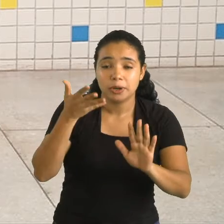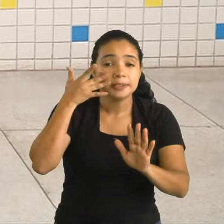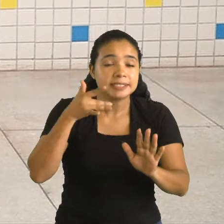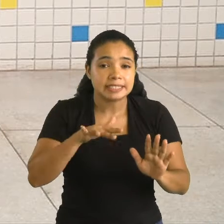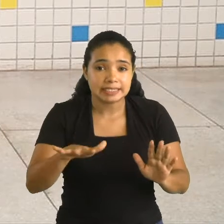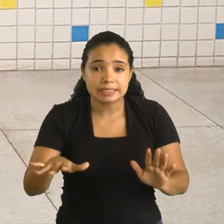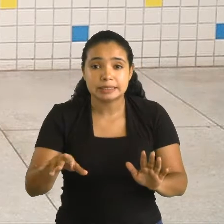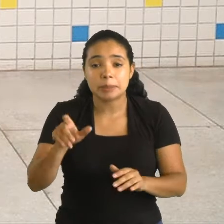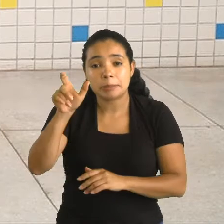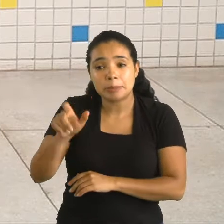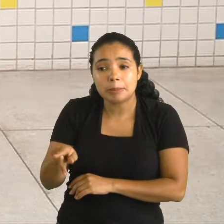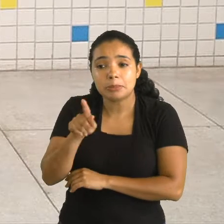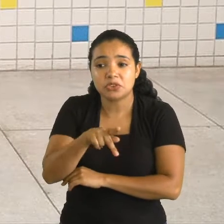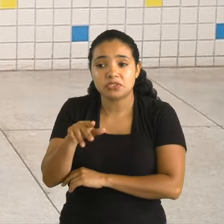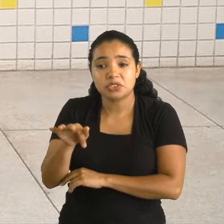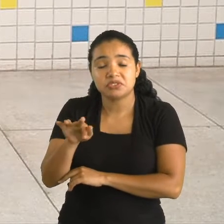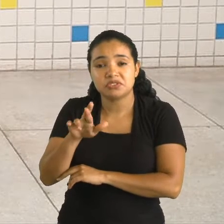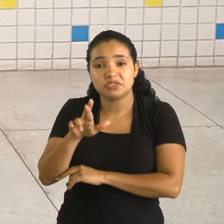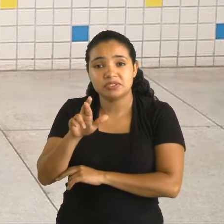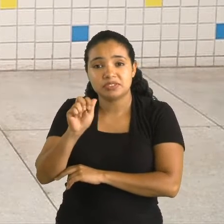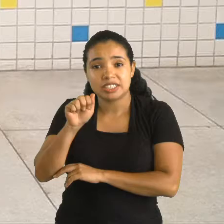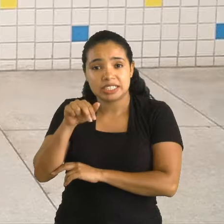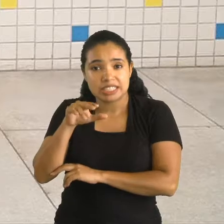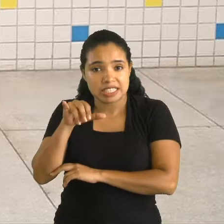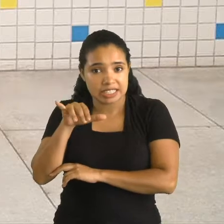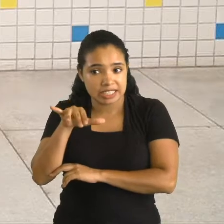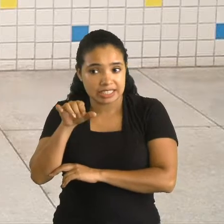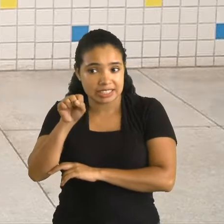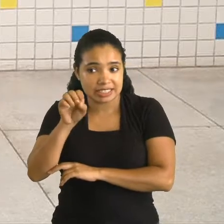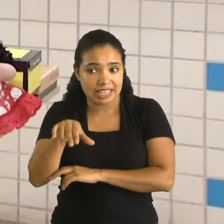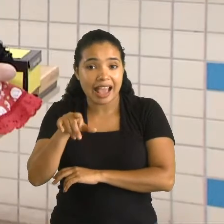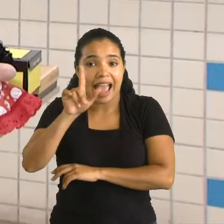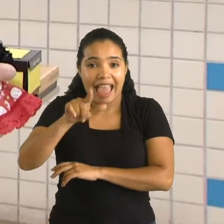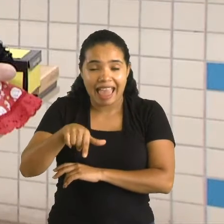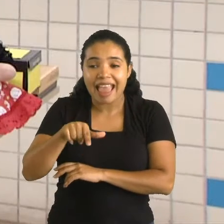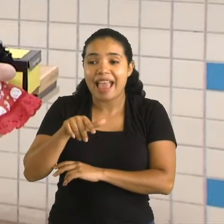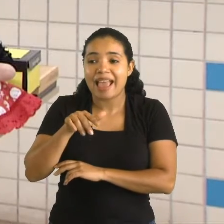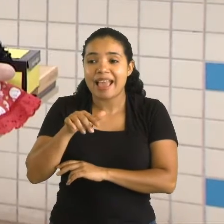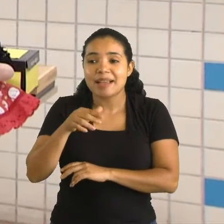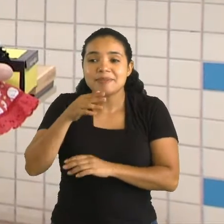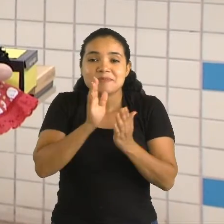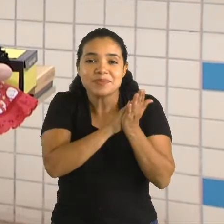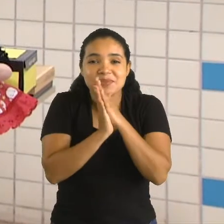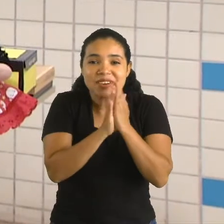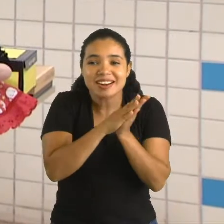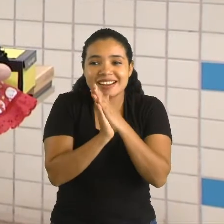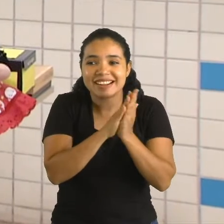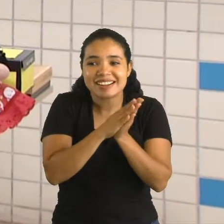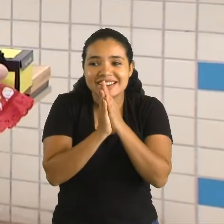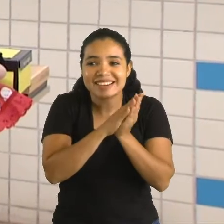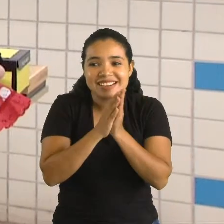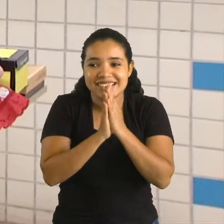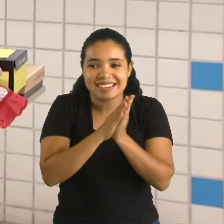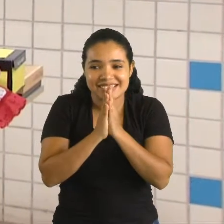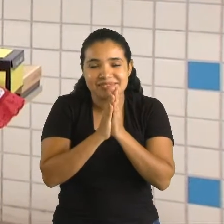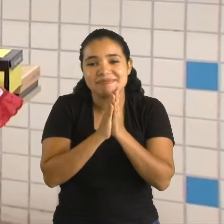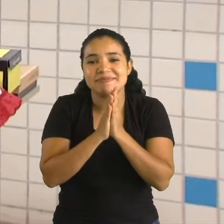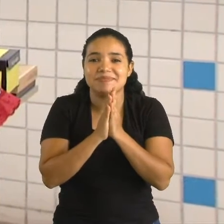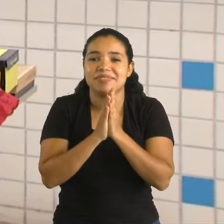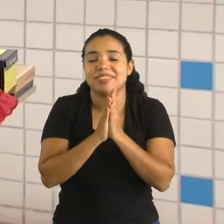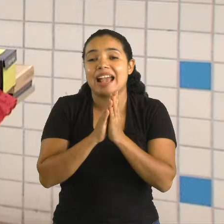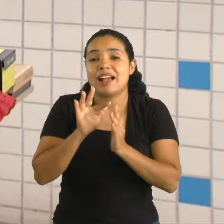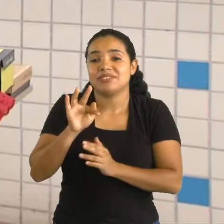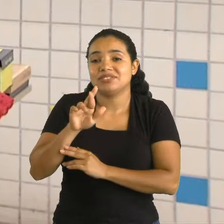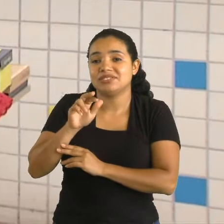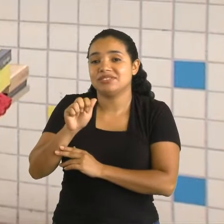crianças. Eu sou a professora Francisca Neri e esta é a Francisquinha. Eu atuo na ET Yoga Benário e hoje estou aqui com vocês